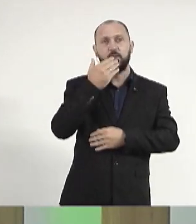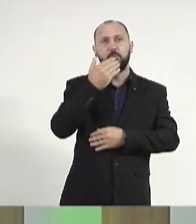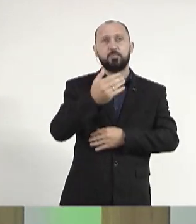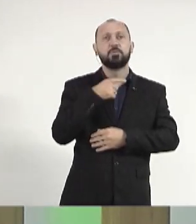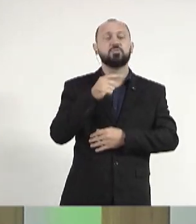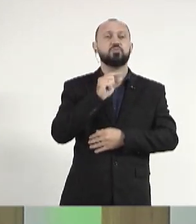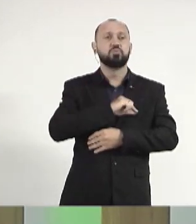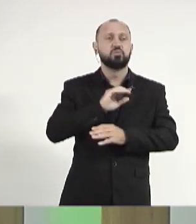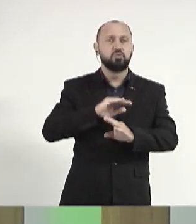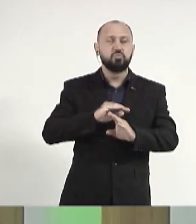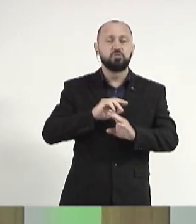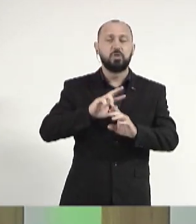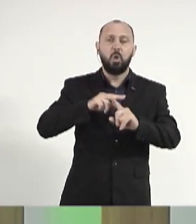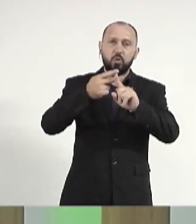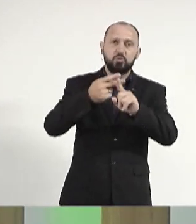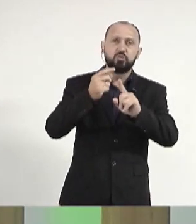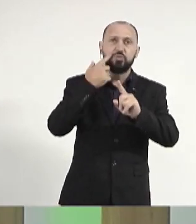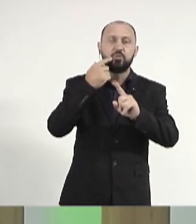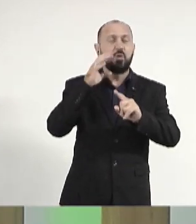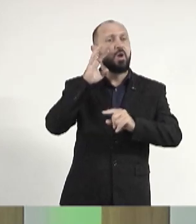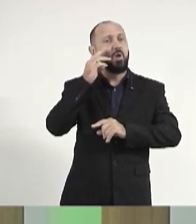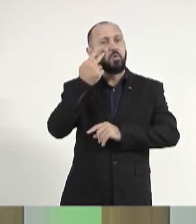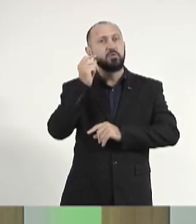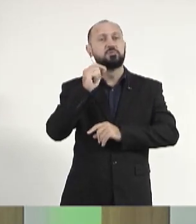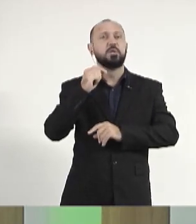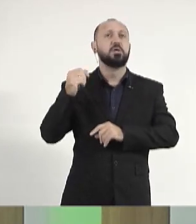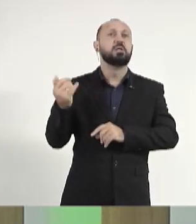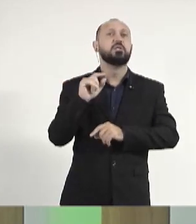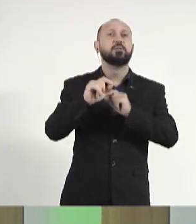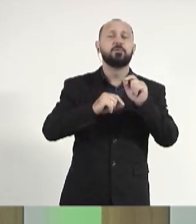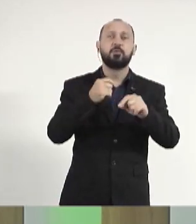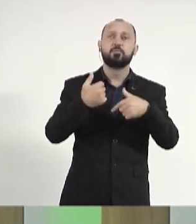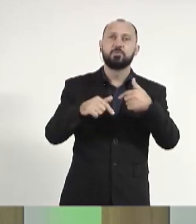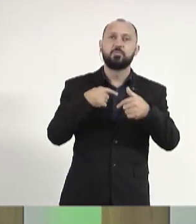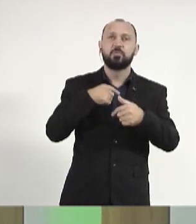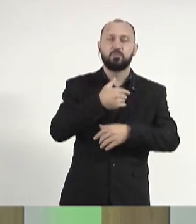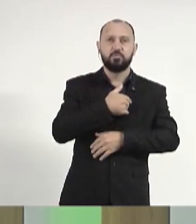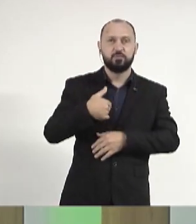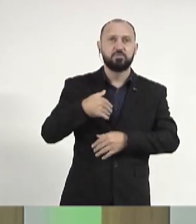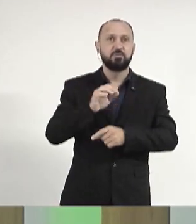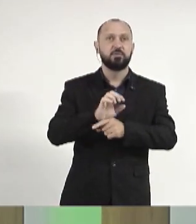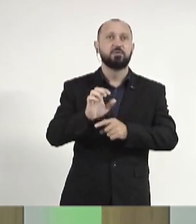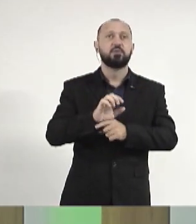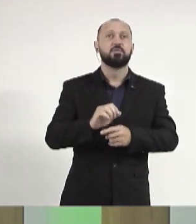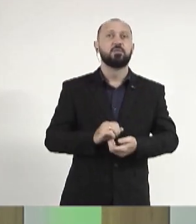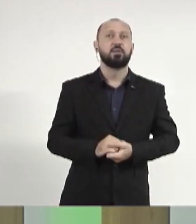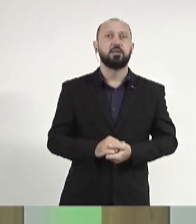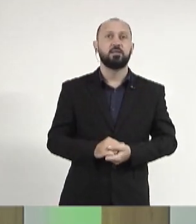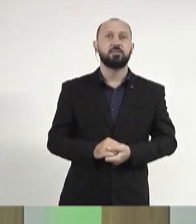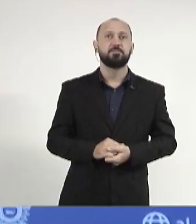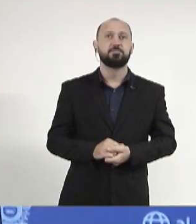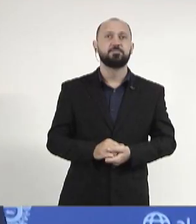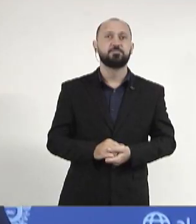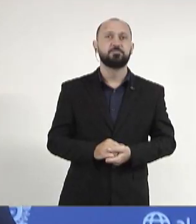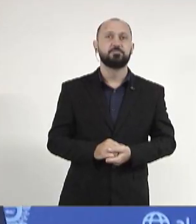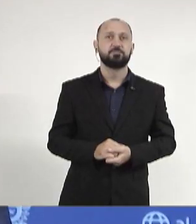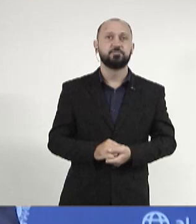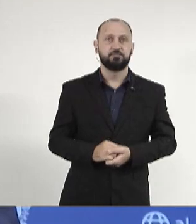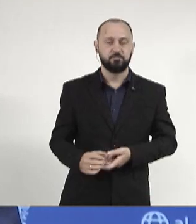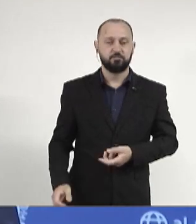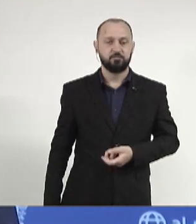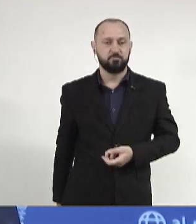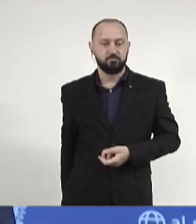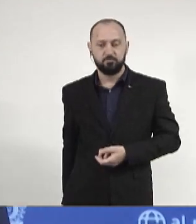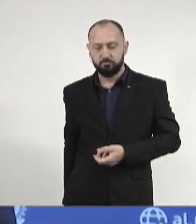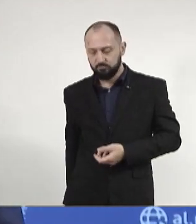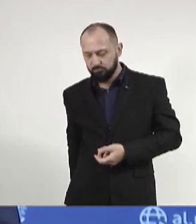aí reajustes, inclusive um reconhecimento funcional por parte do governo do Estado. Olha, a comissão